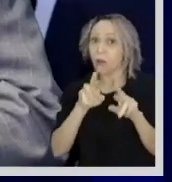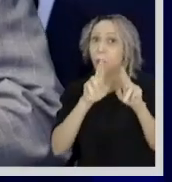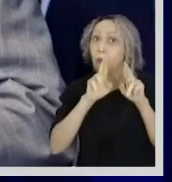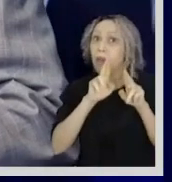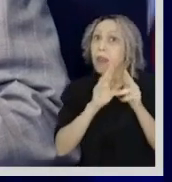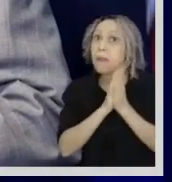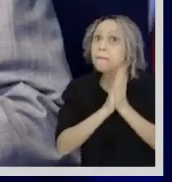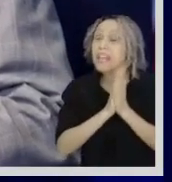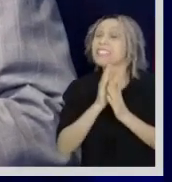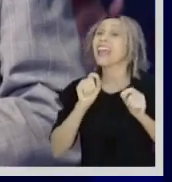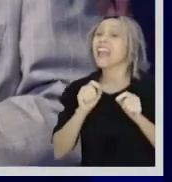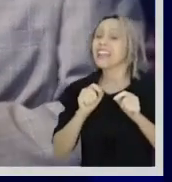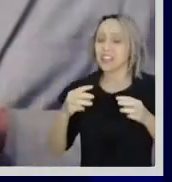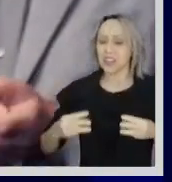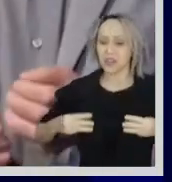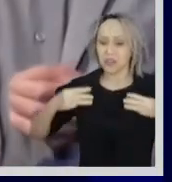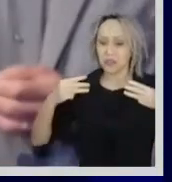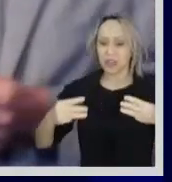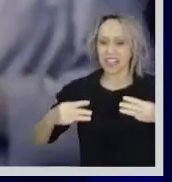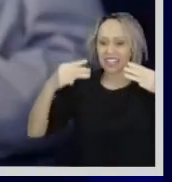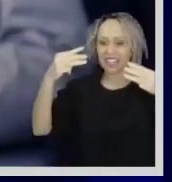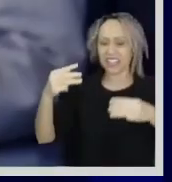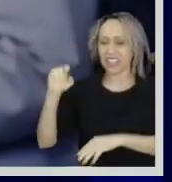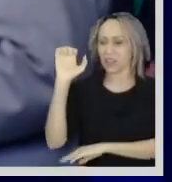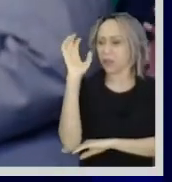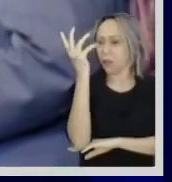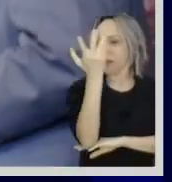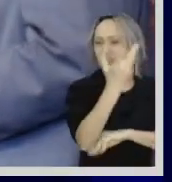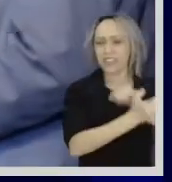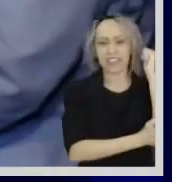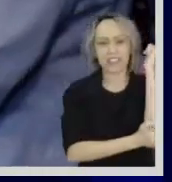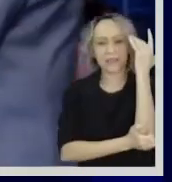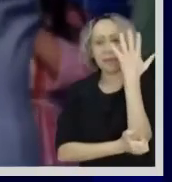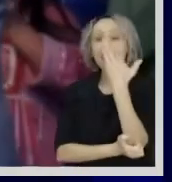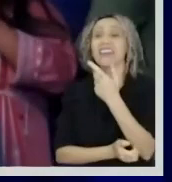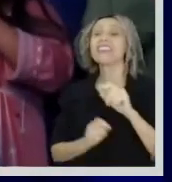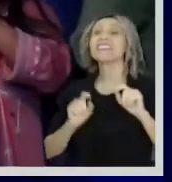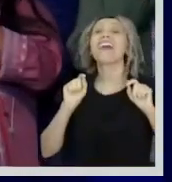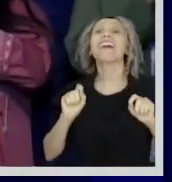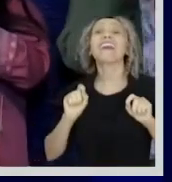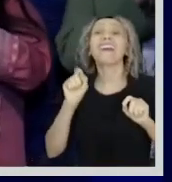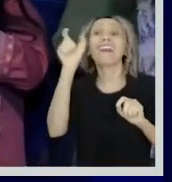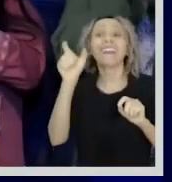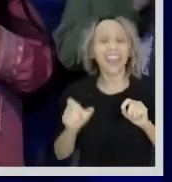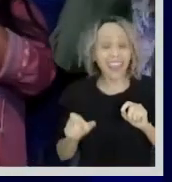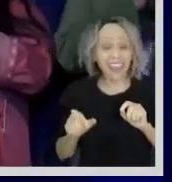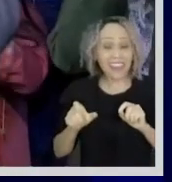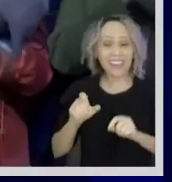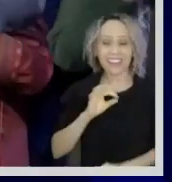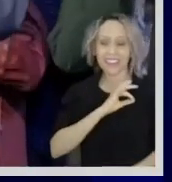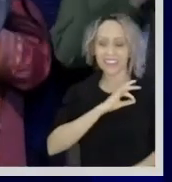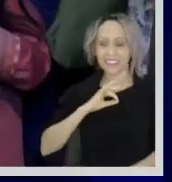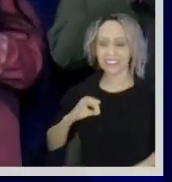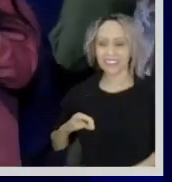Dá sim, dá. Ok. Mas agora são 15 horas. Três horas da tarde no